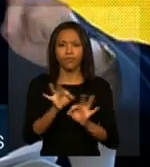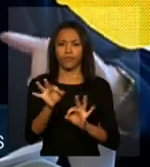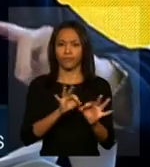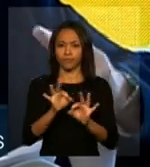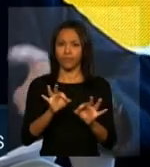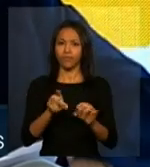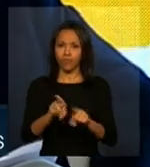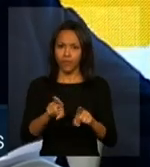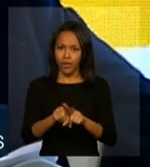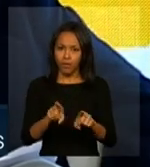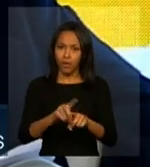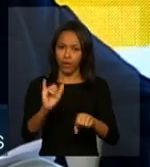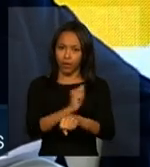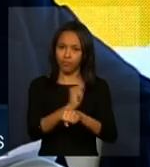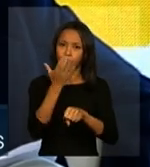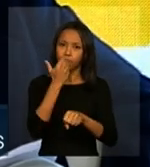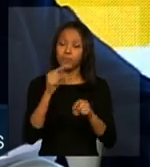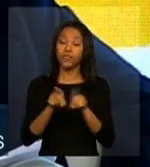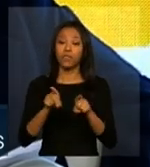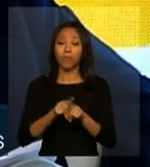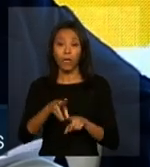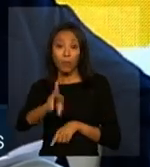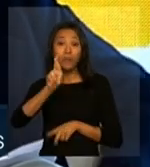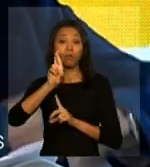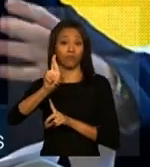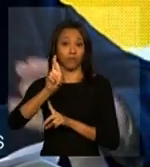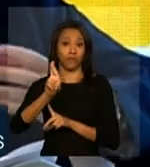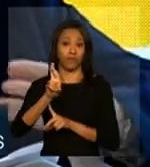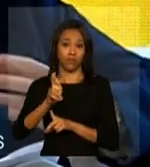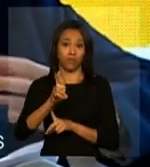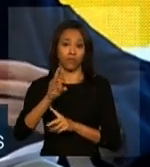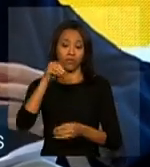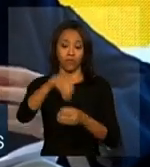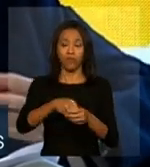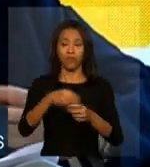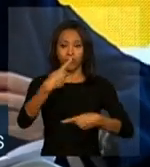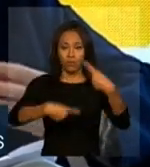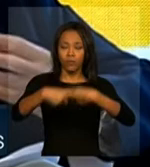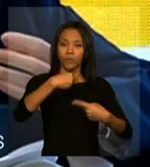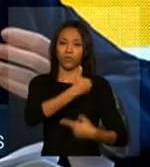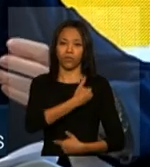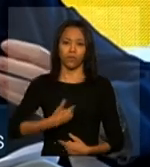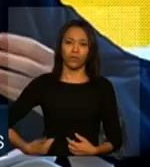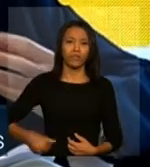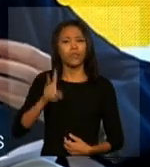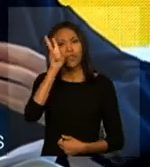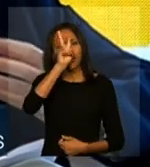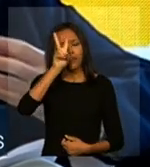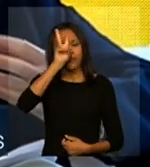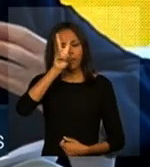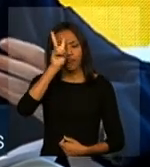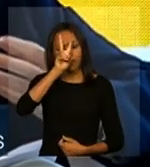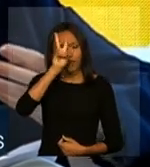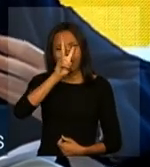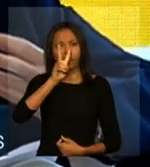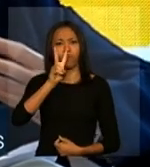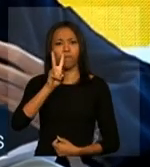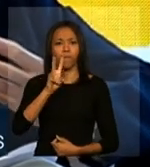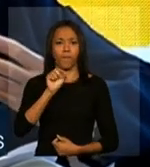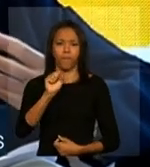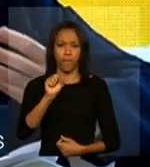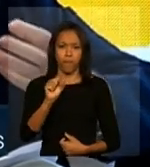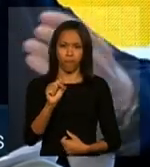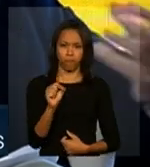exemplar para as políticas públicas de uma maneira geral. Lembrar a prática, e aí existe se referir